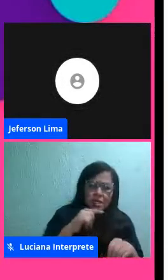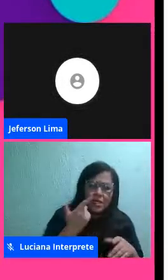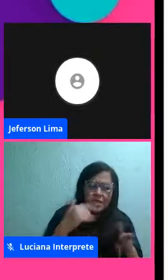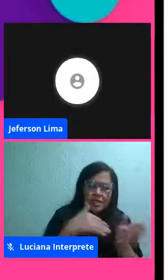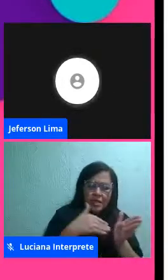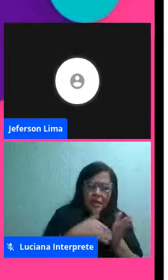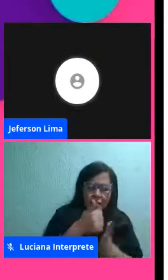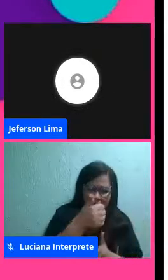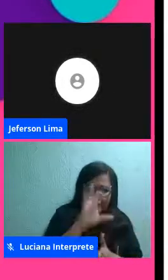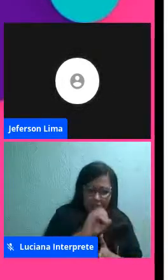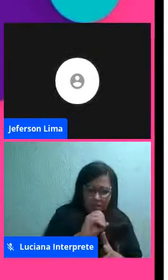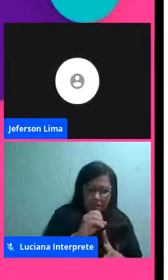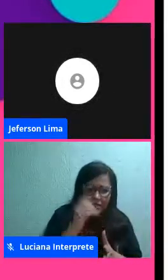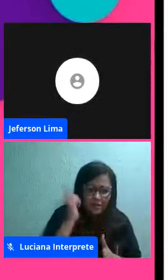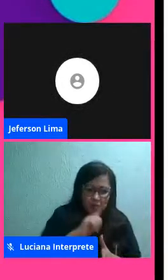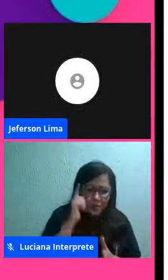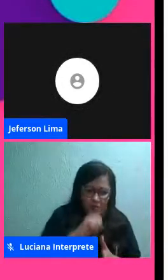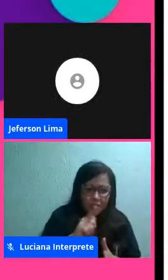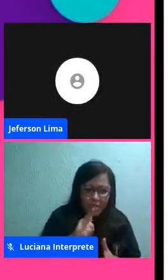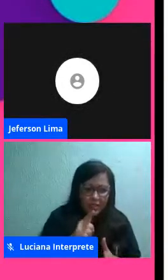Vamos ver se a galera deixa.